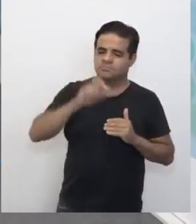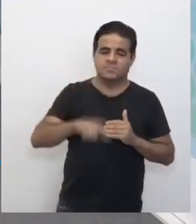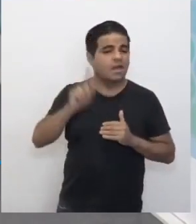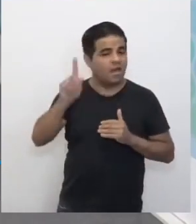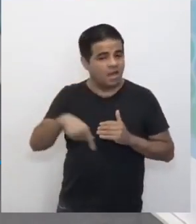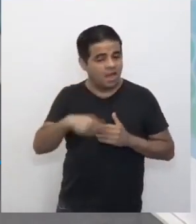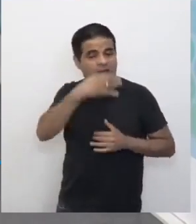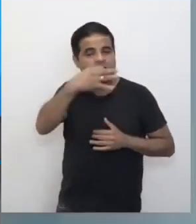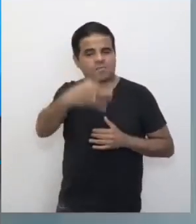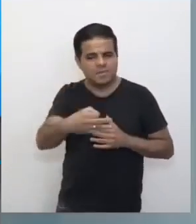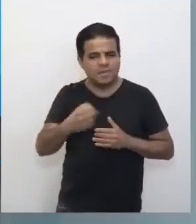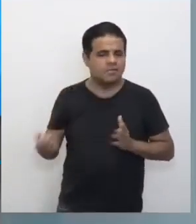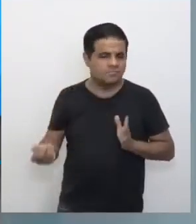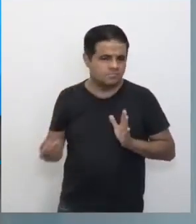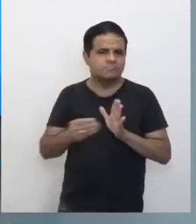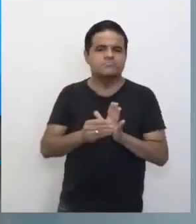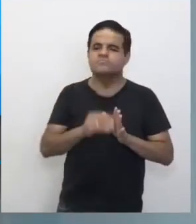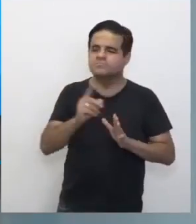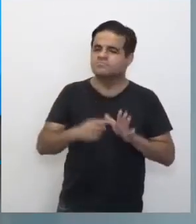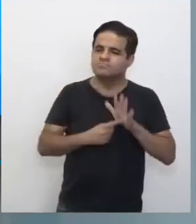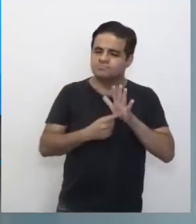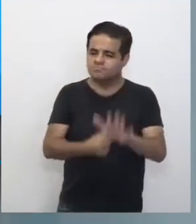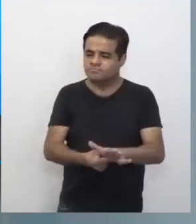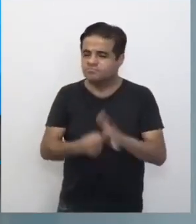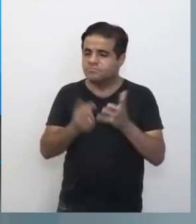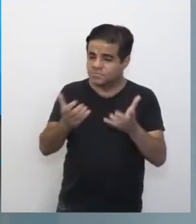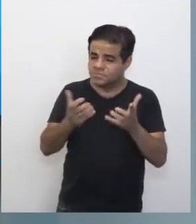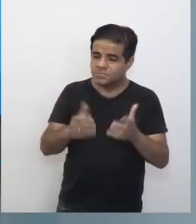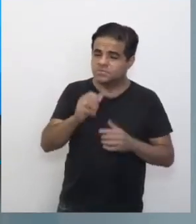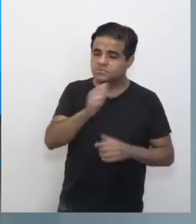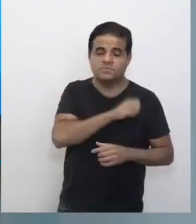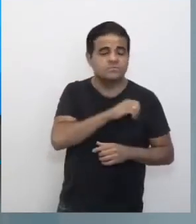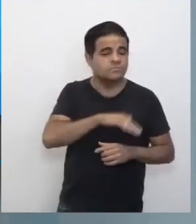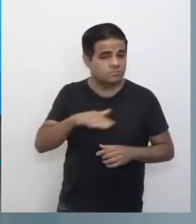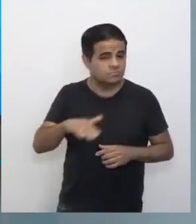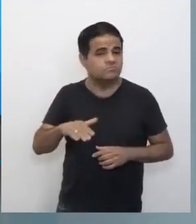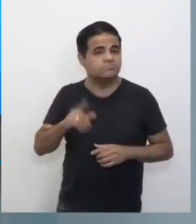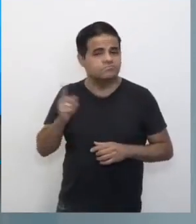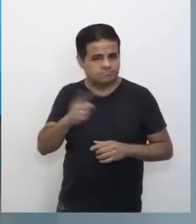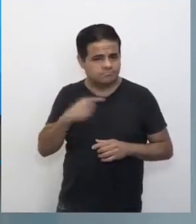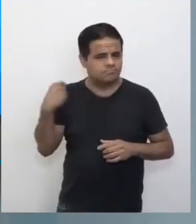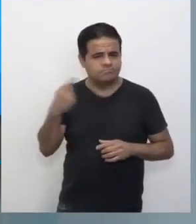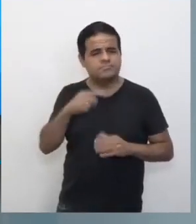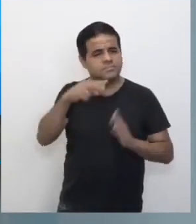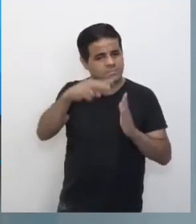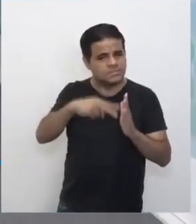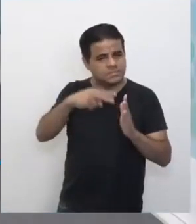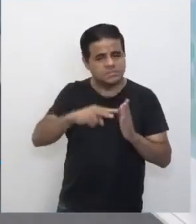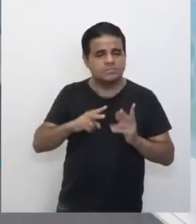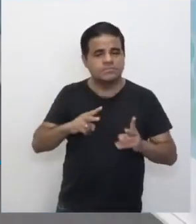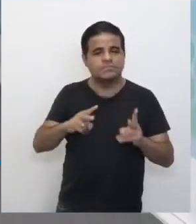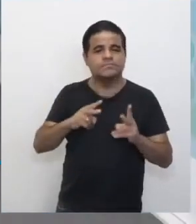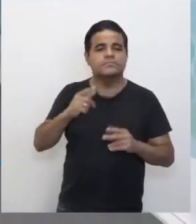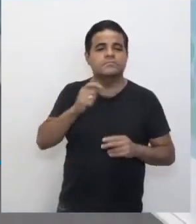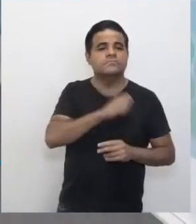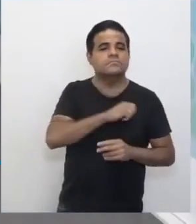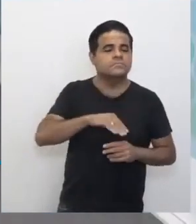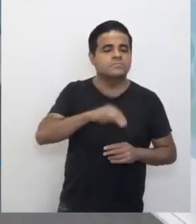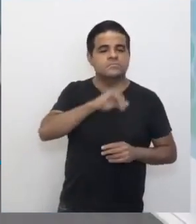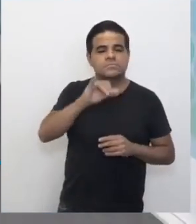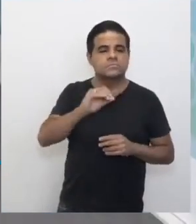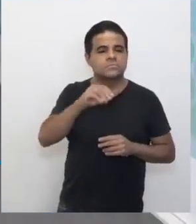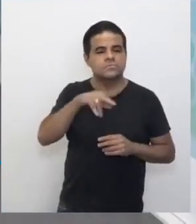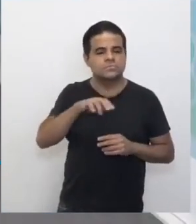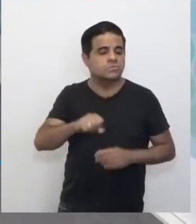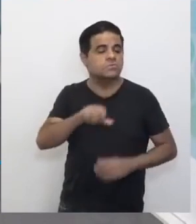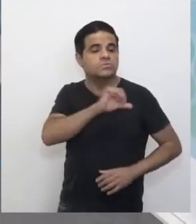era essa abordagem que eu queria que os alunos fizessem. Vou deixar você ler mais algumas, pode ler. Sim, o aluno Jones, do 9º